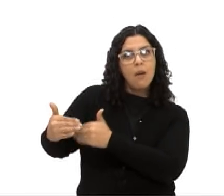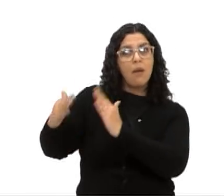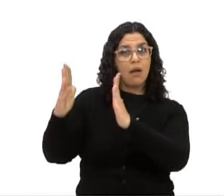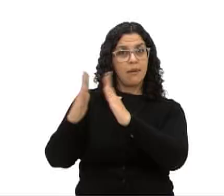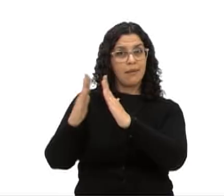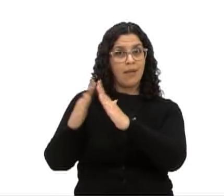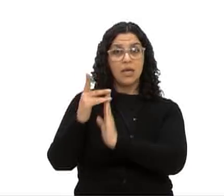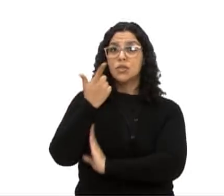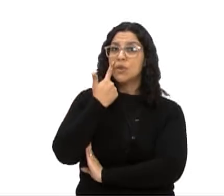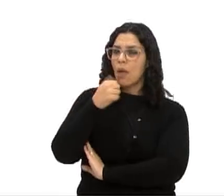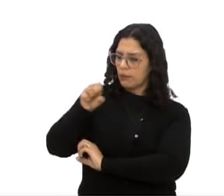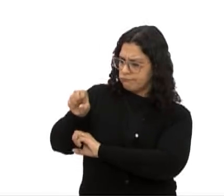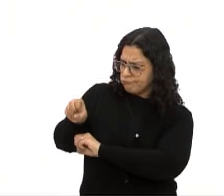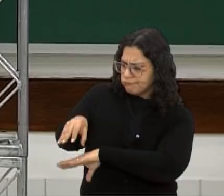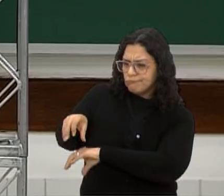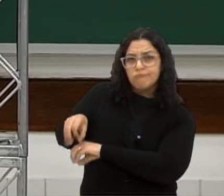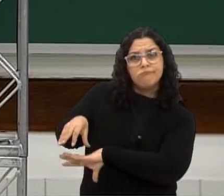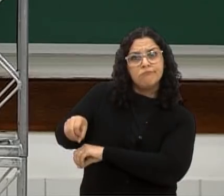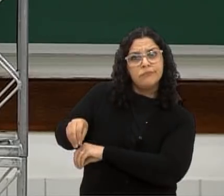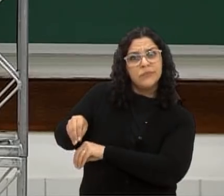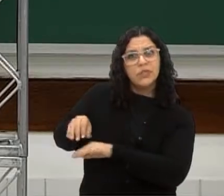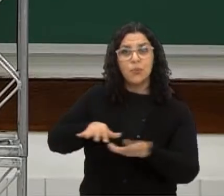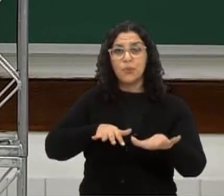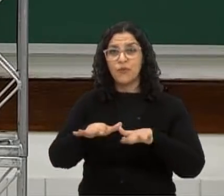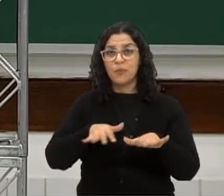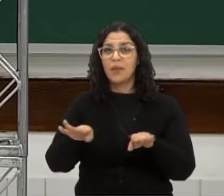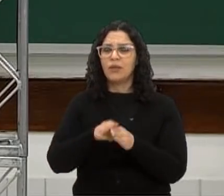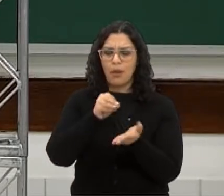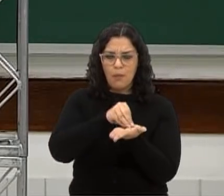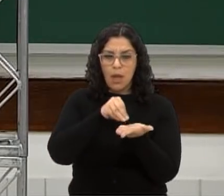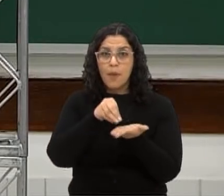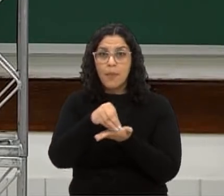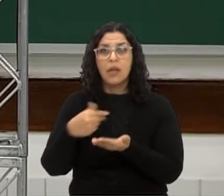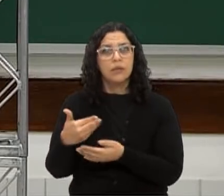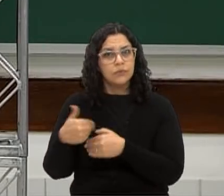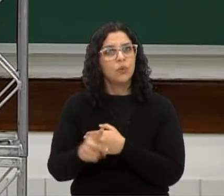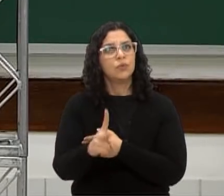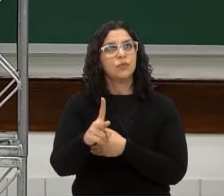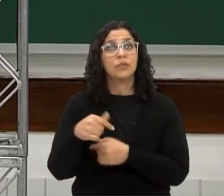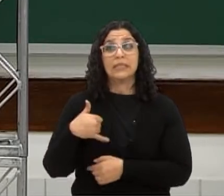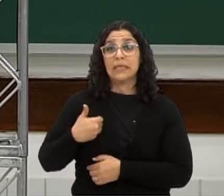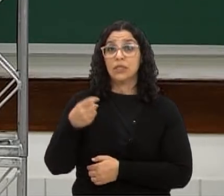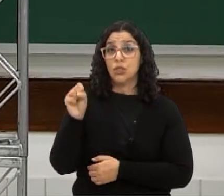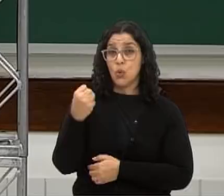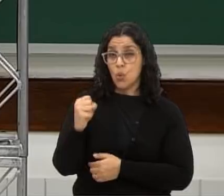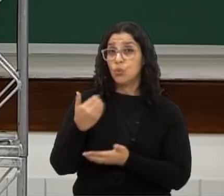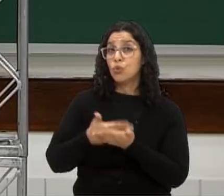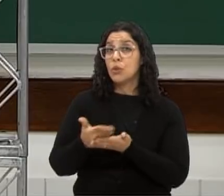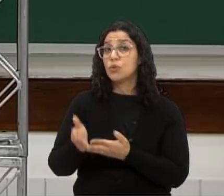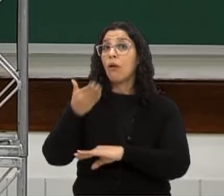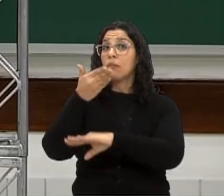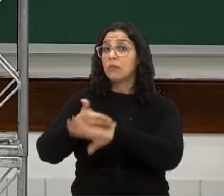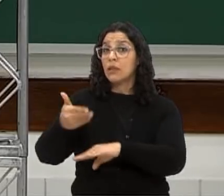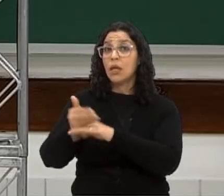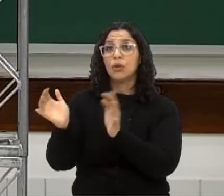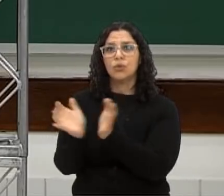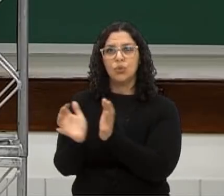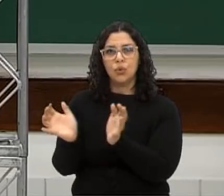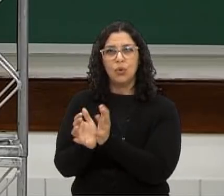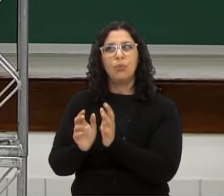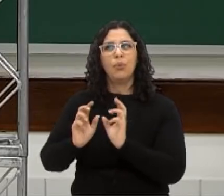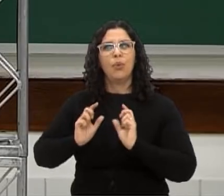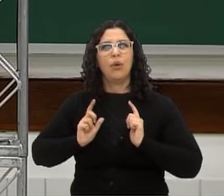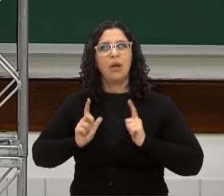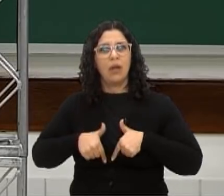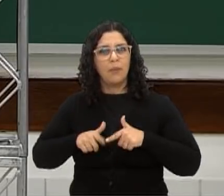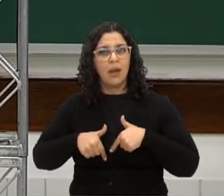ali, o pai mostrou os primeiros movimentos e dali em diante ele continuou. Com 8 anos começou a treinar no clube Hebraica,